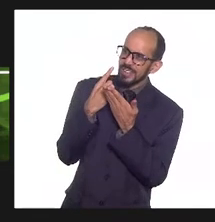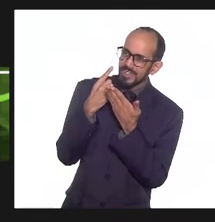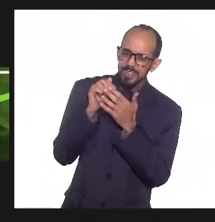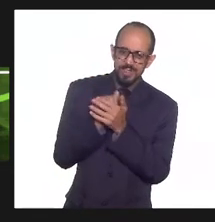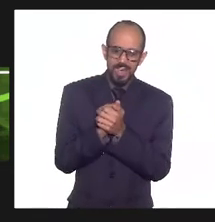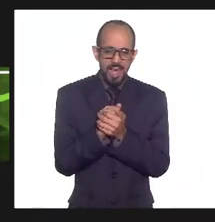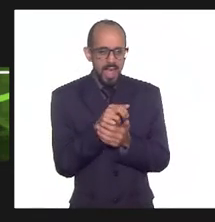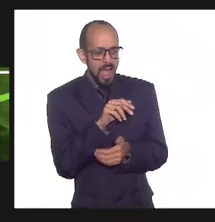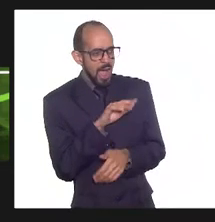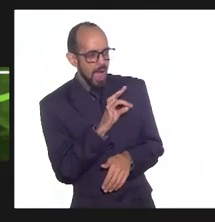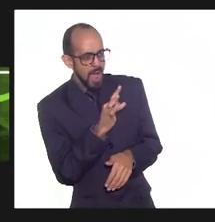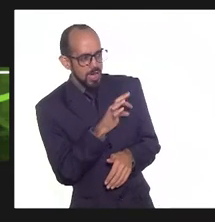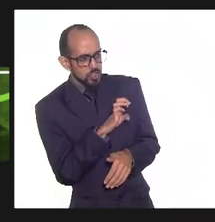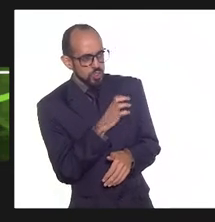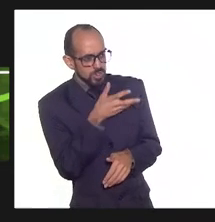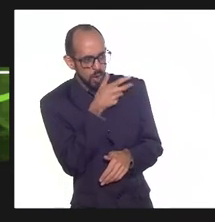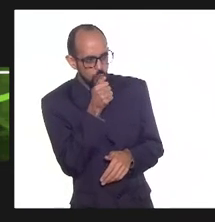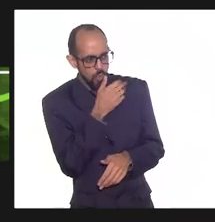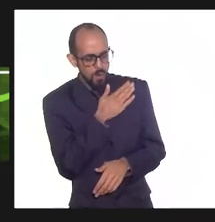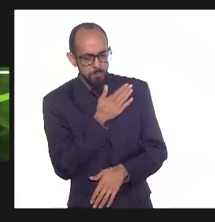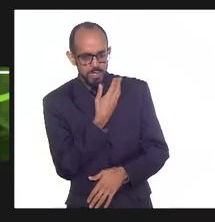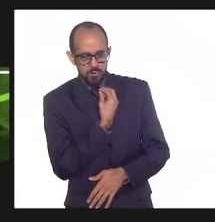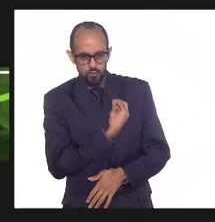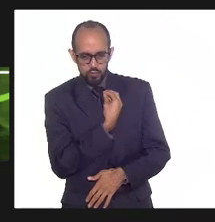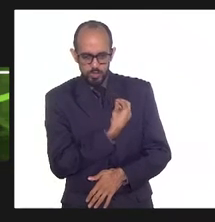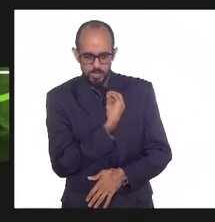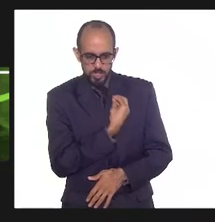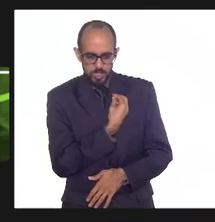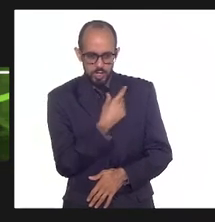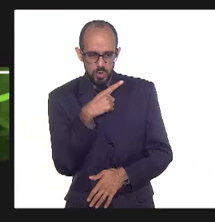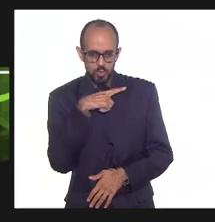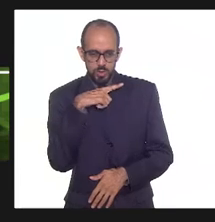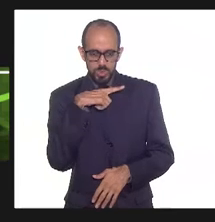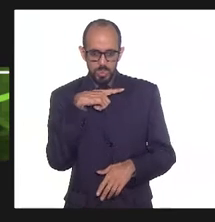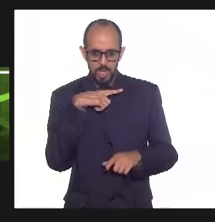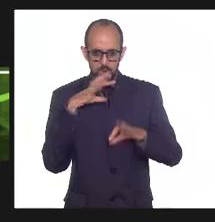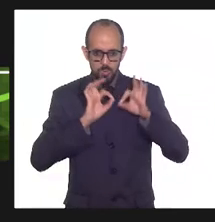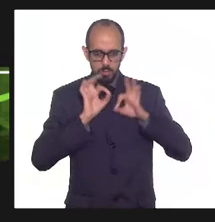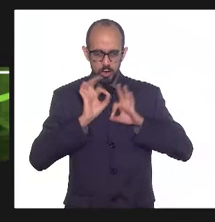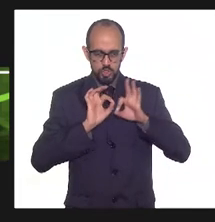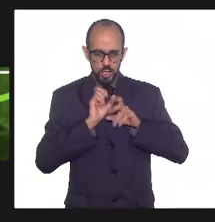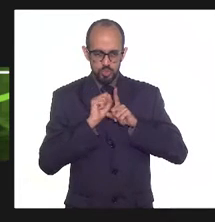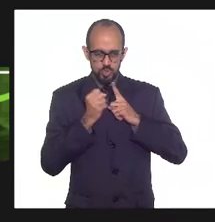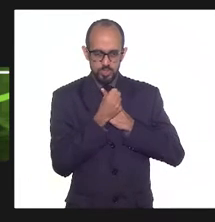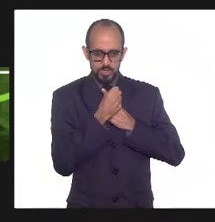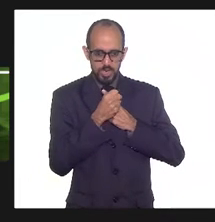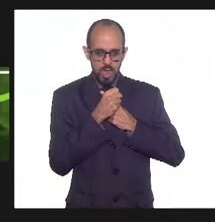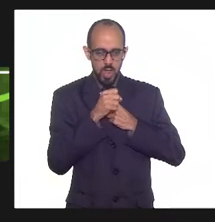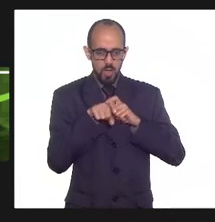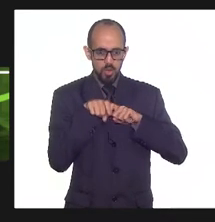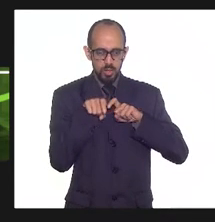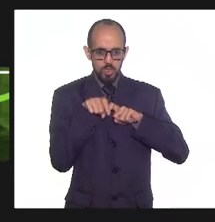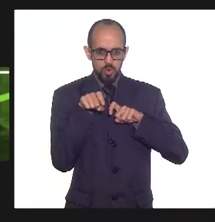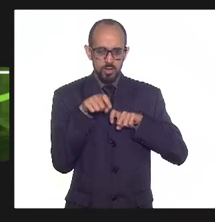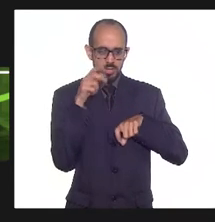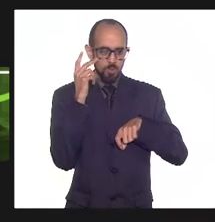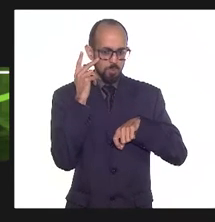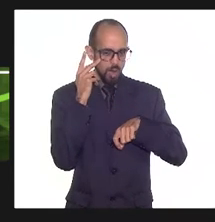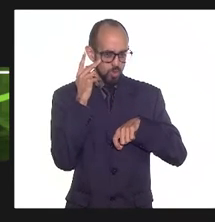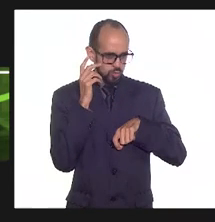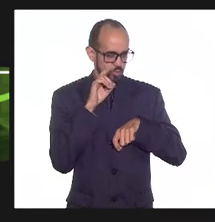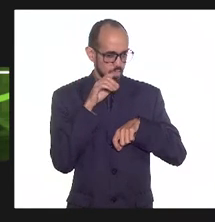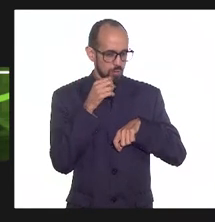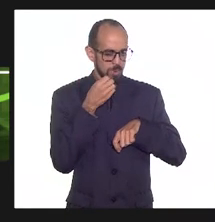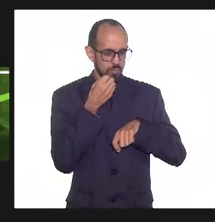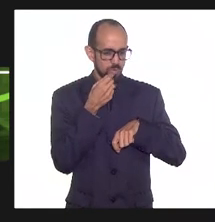a arte salvou a minha vida eu de um projeto social lá no interior de São Paulo na minha terra só para dar